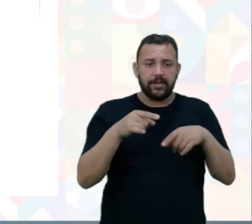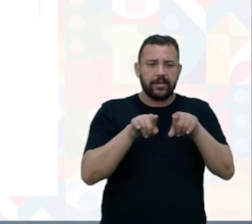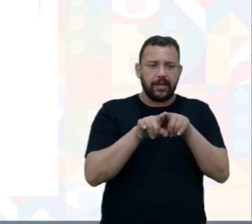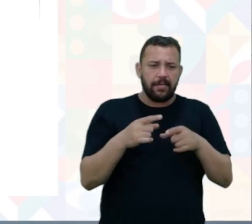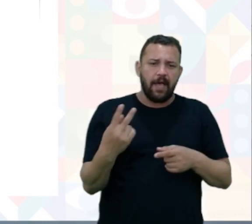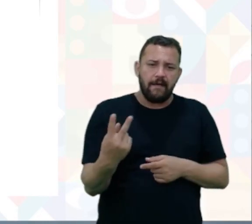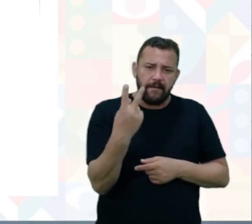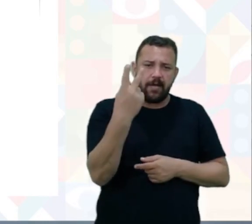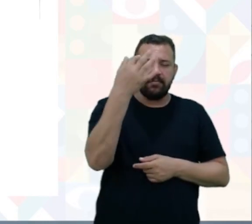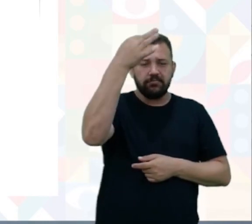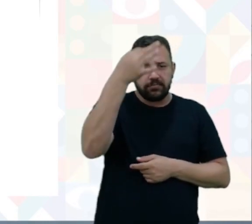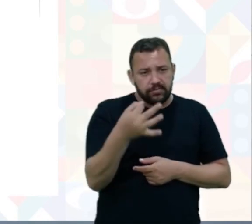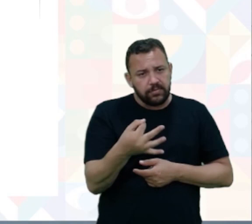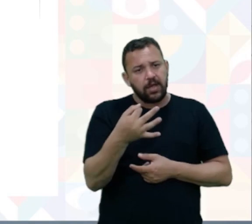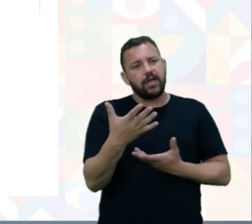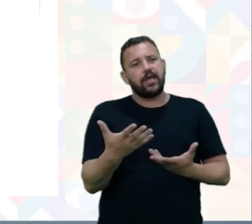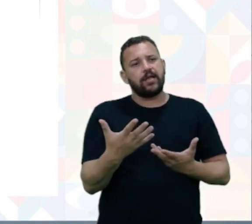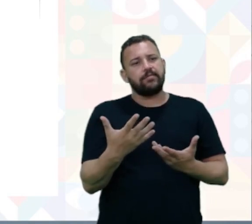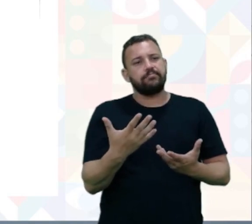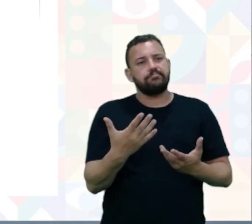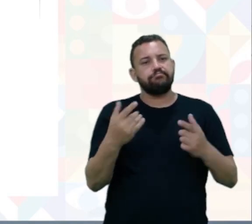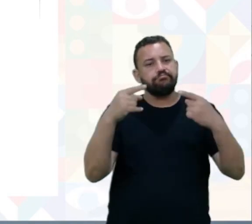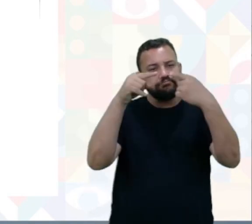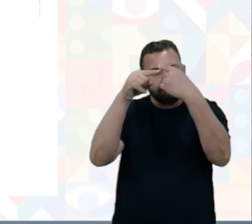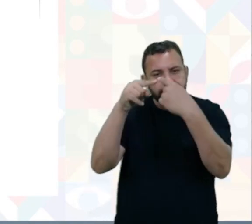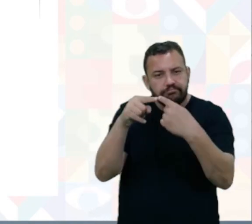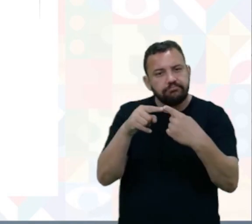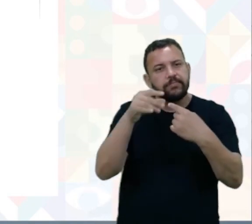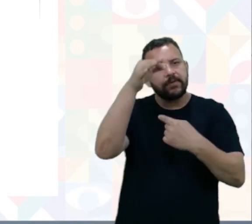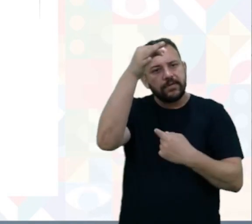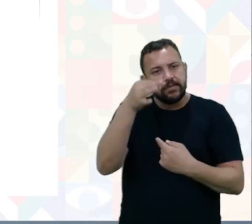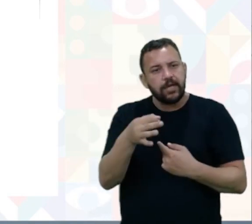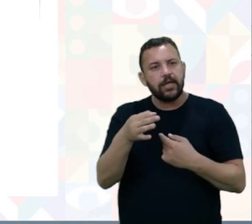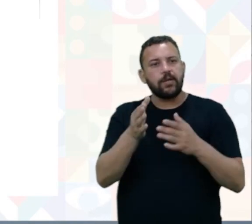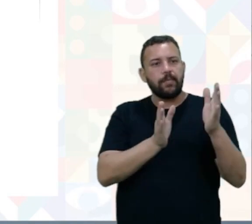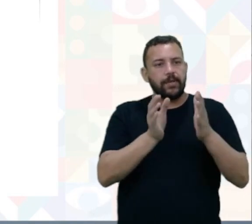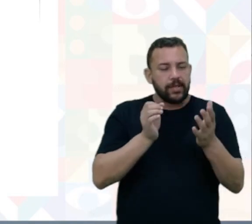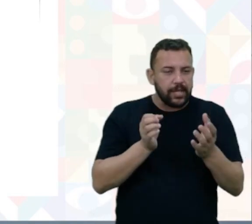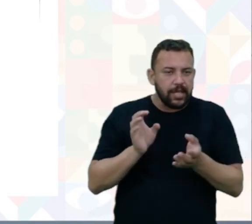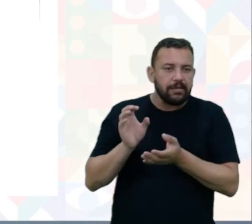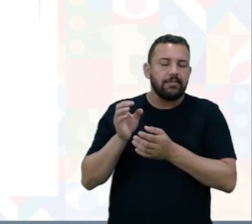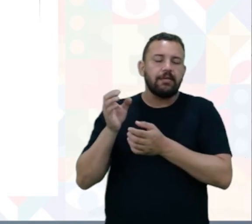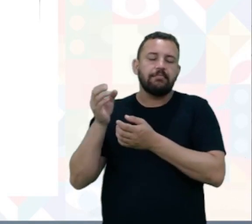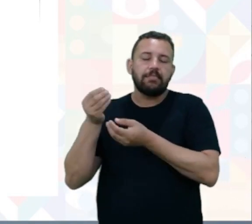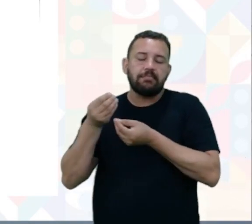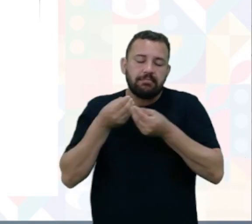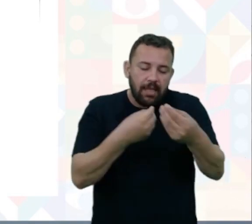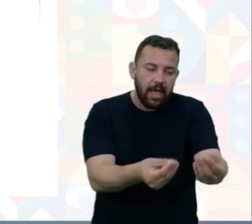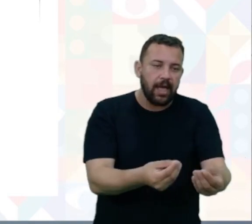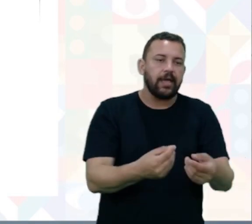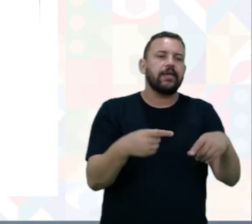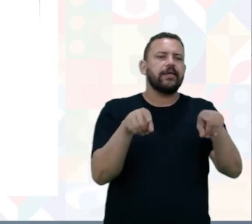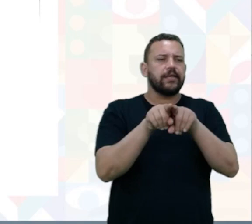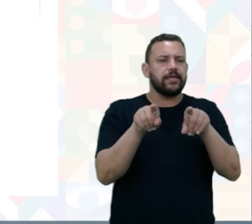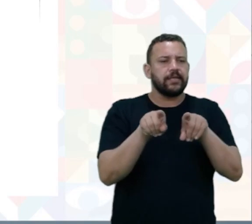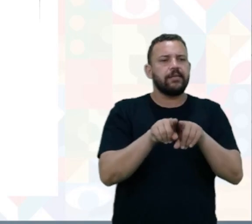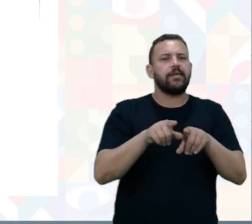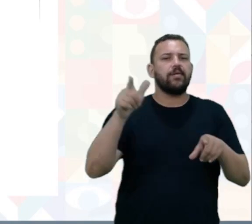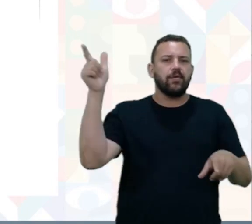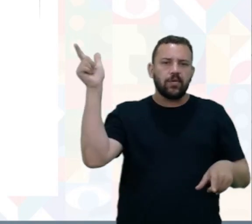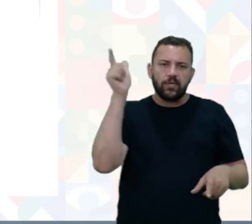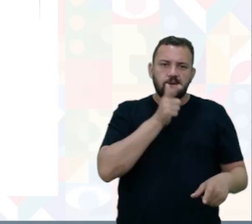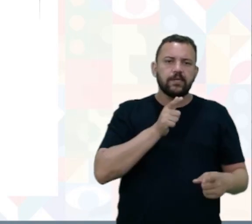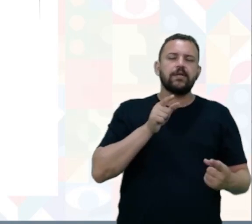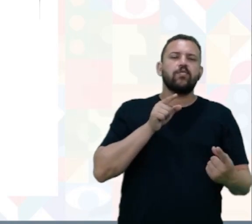mais baratos, os custos mais baratos, o prazo de entrega, né, e que atendam às